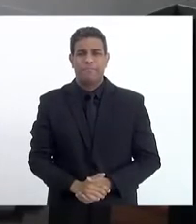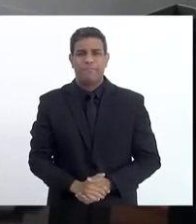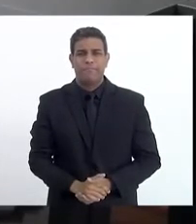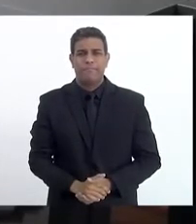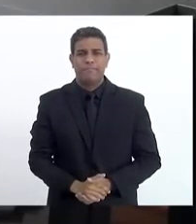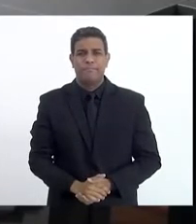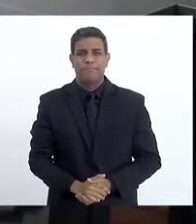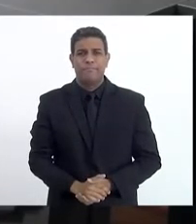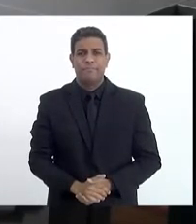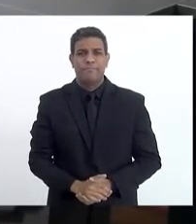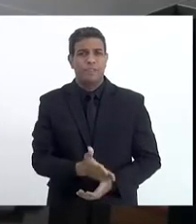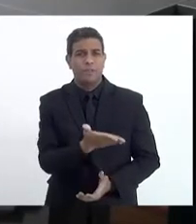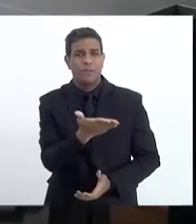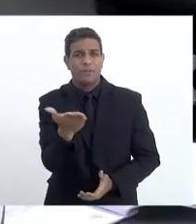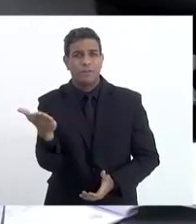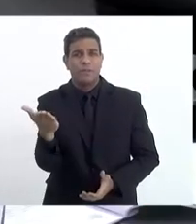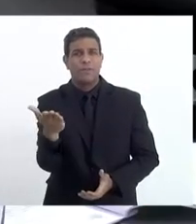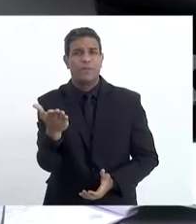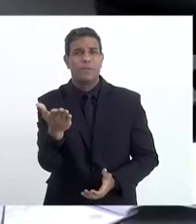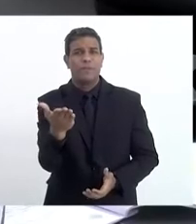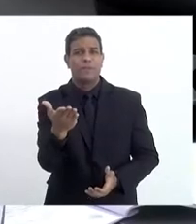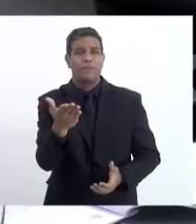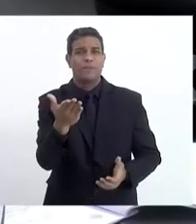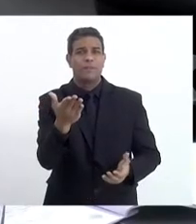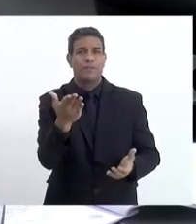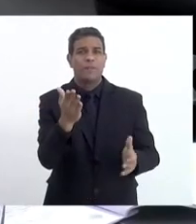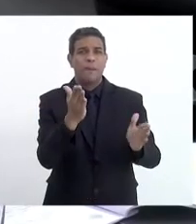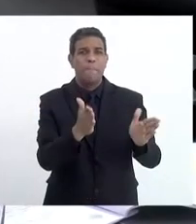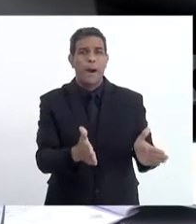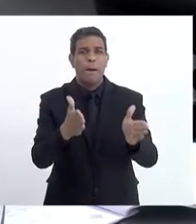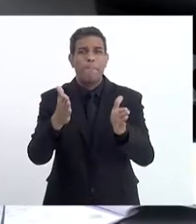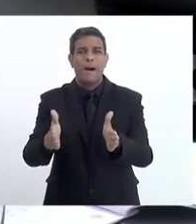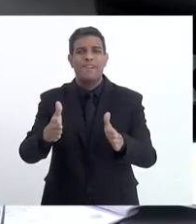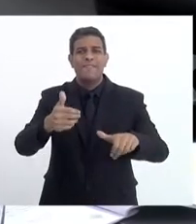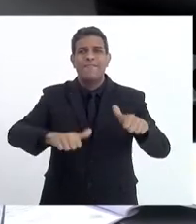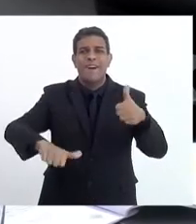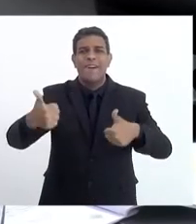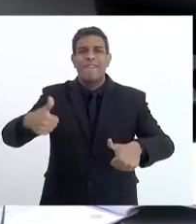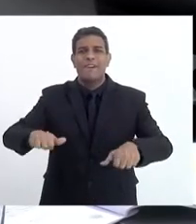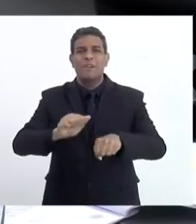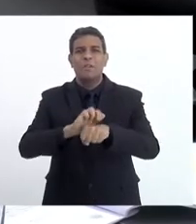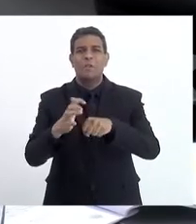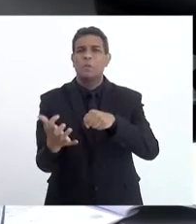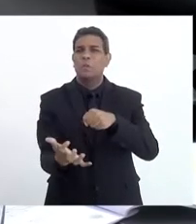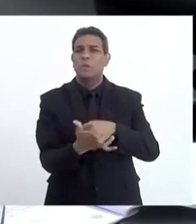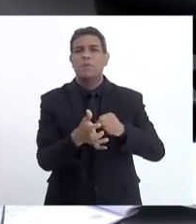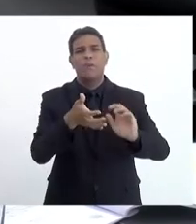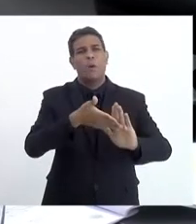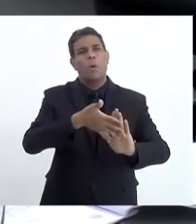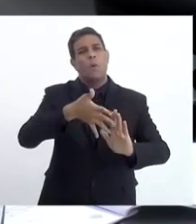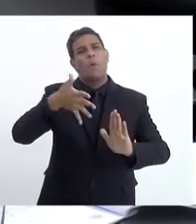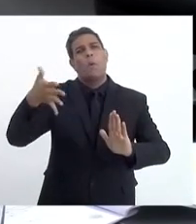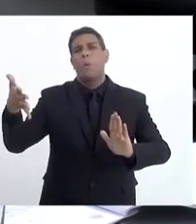Como a maioria dos processos de 20, de Covid, ficam inócuos porque o tempo avançou.